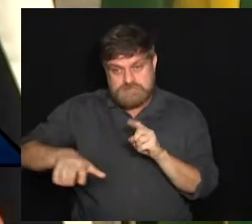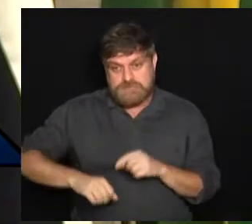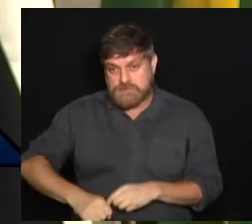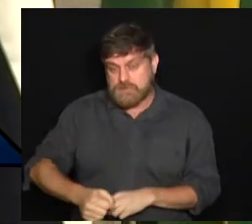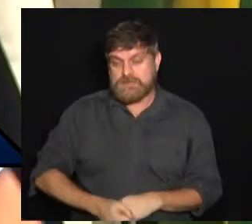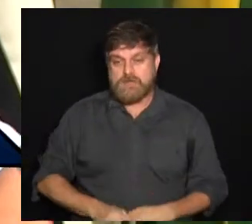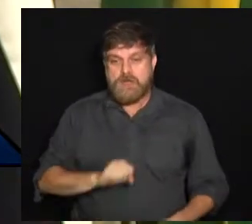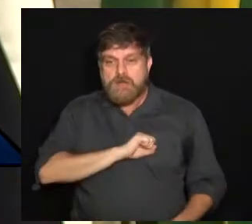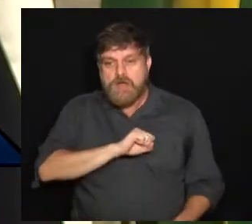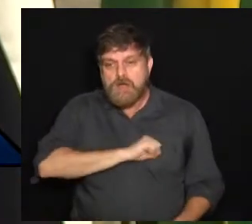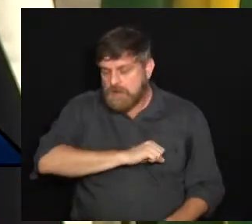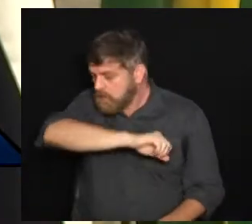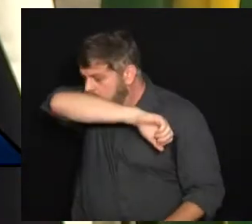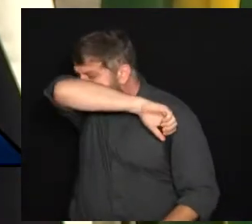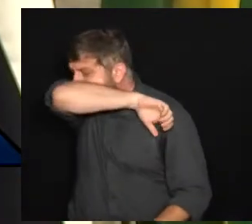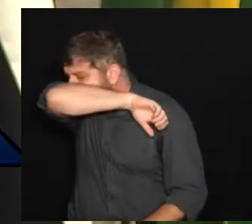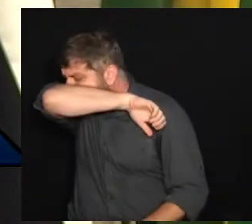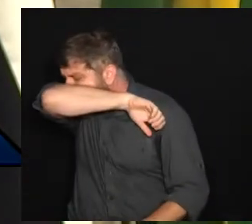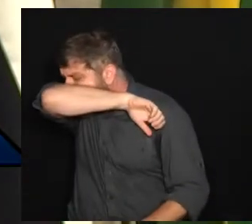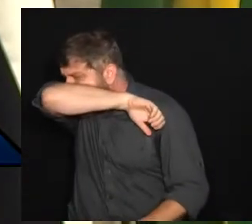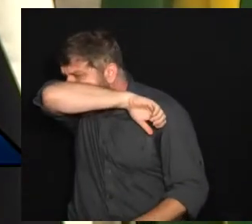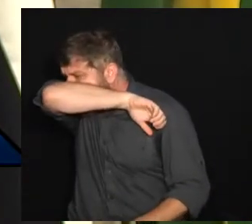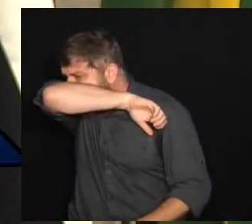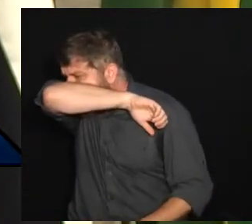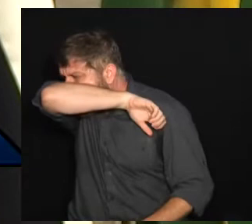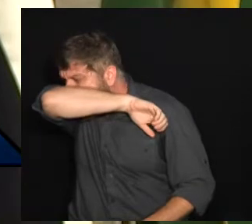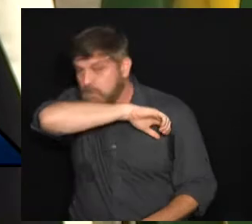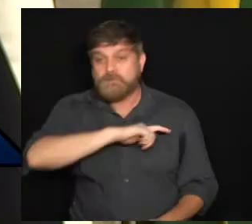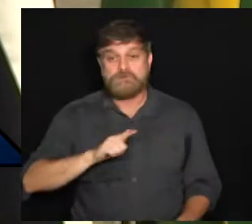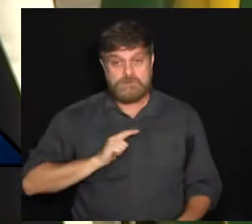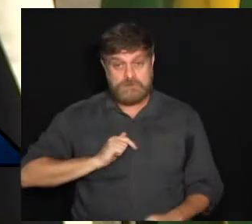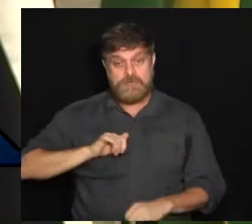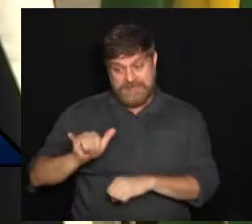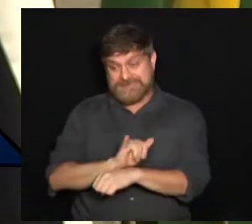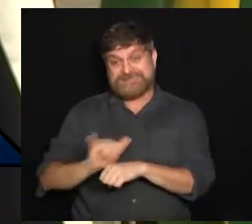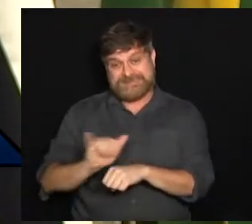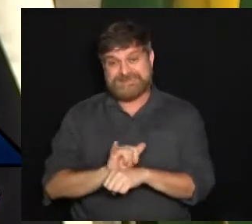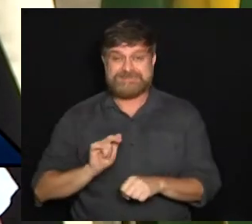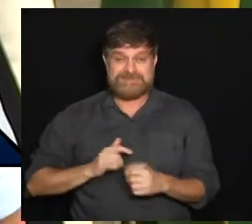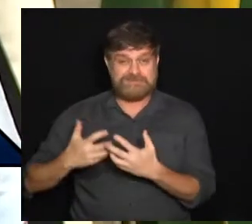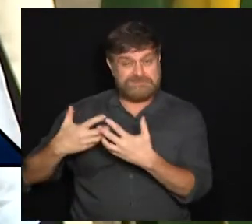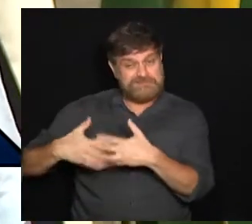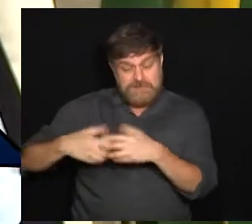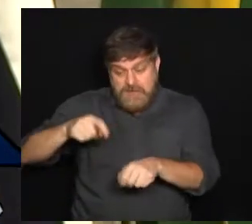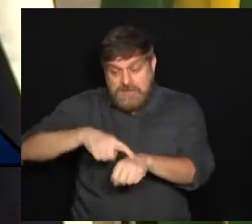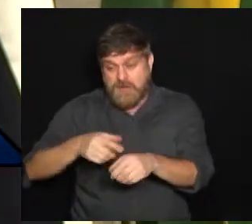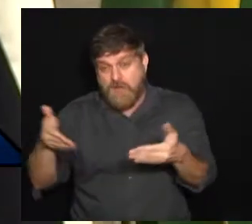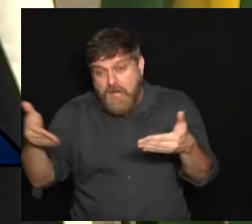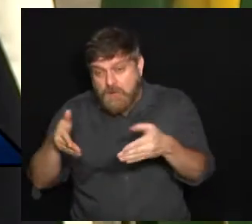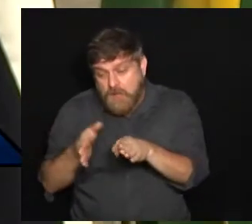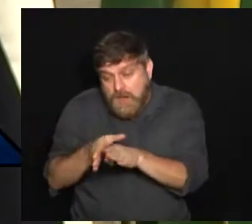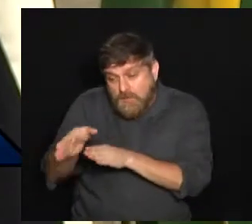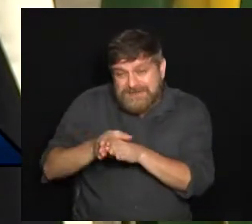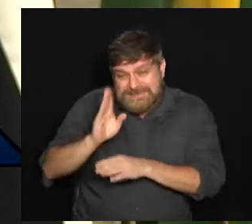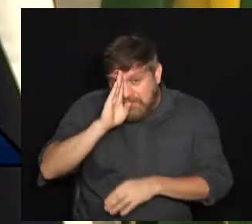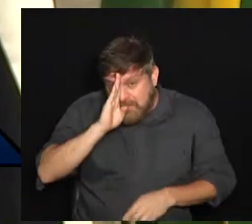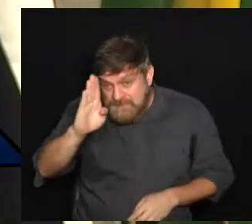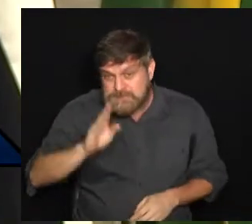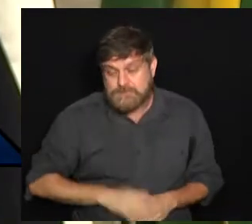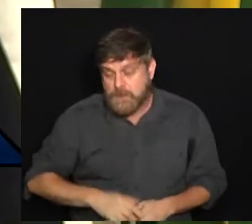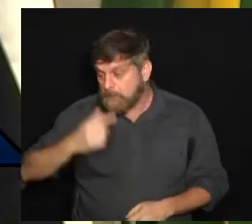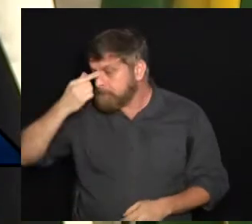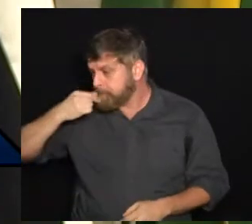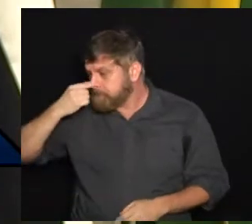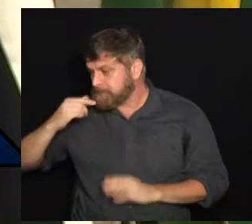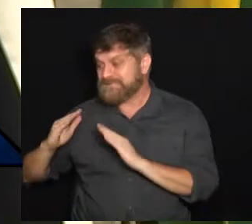dobra do cotovelo, né, são as medidas que têm mais eficácia, apesar de que também, nesse momento, a orientação principal é, se está gripado,